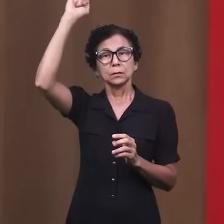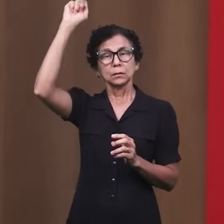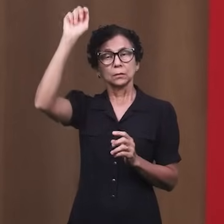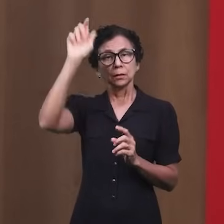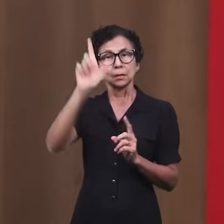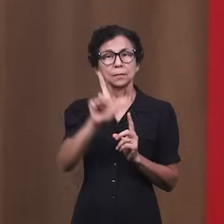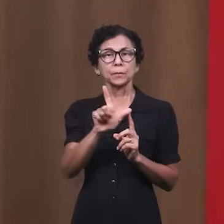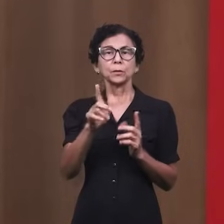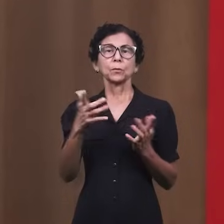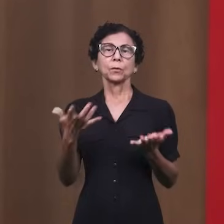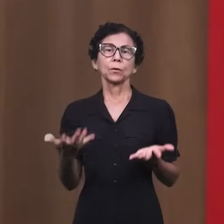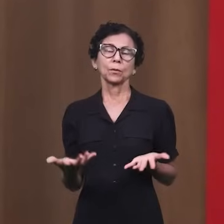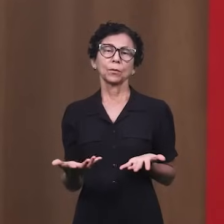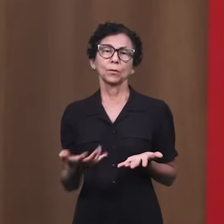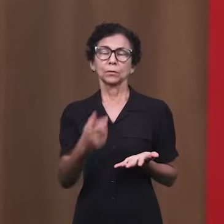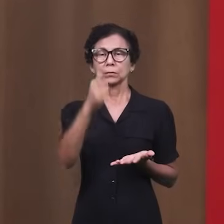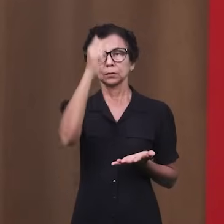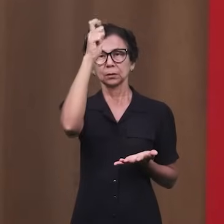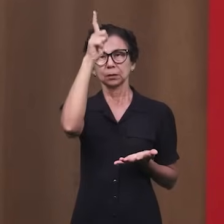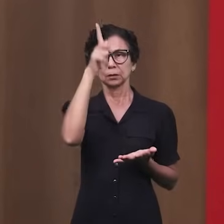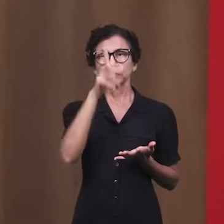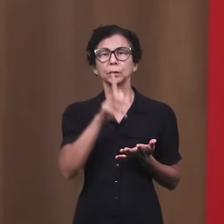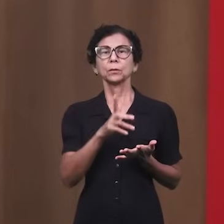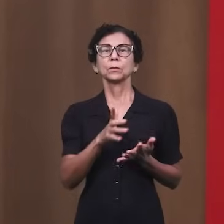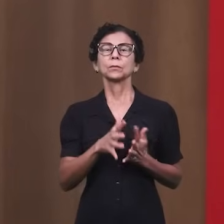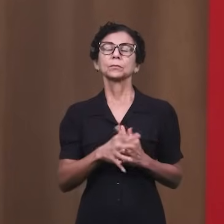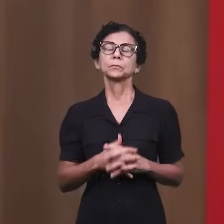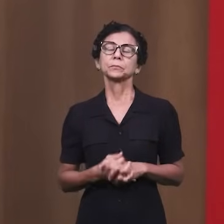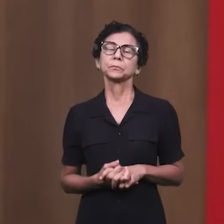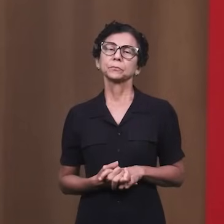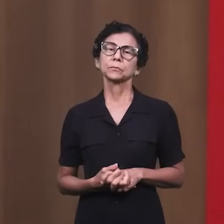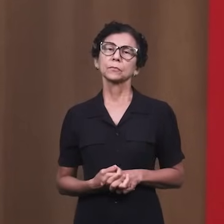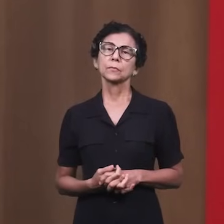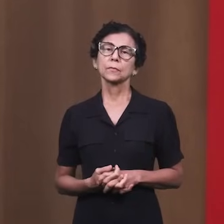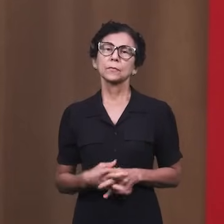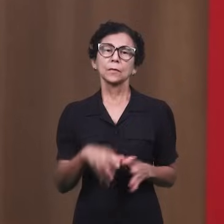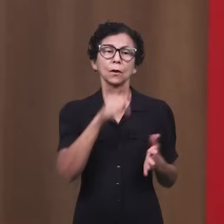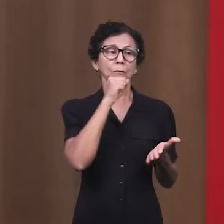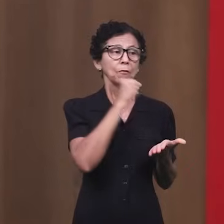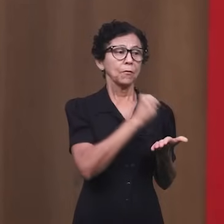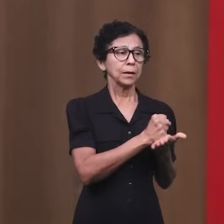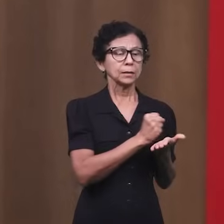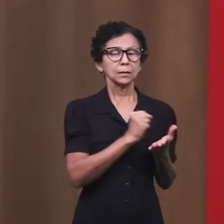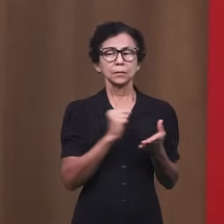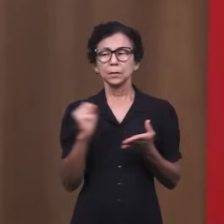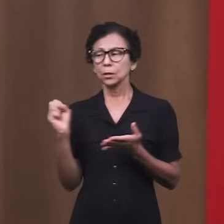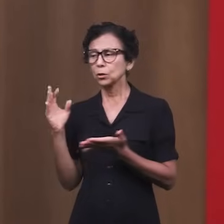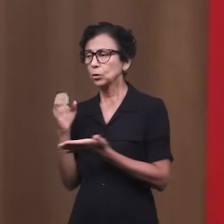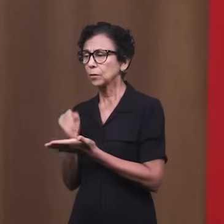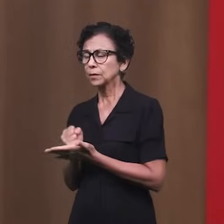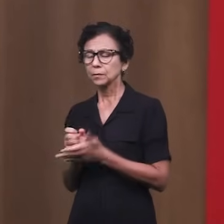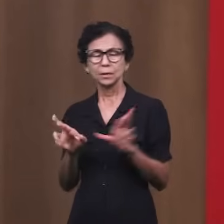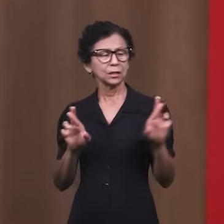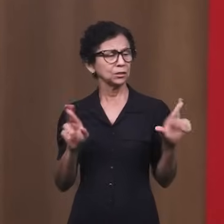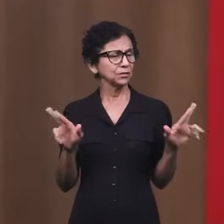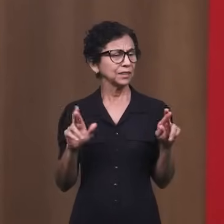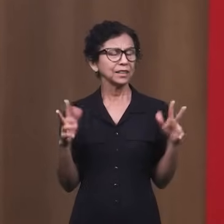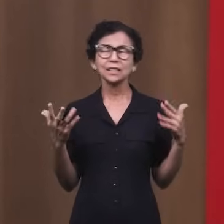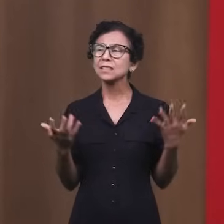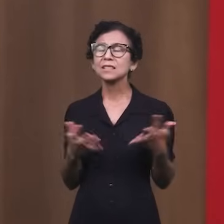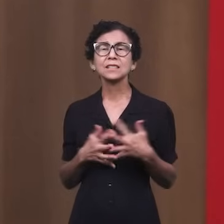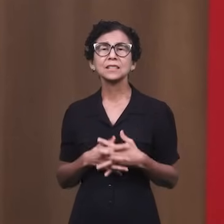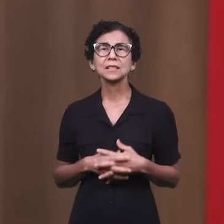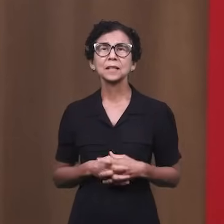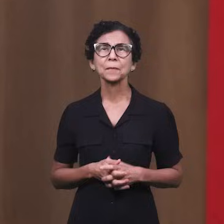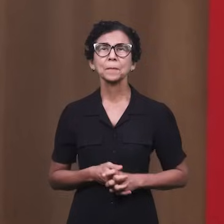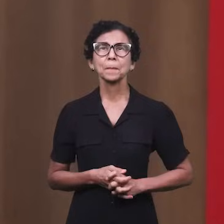bastante conhecida nós temos o velho testamento e temos o novo testamento de vez em quando essa pergunta é feita Ah qual a diferença do velho